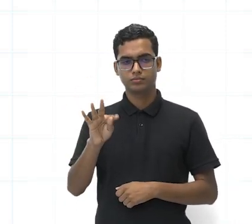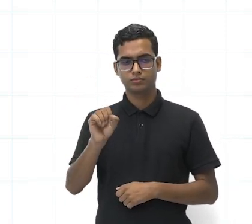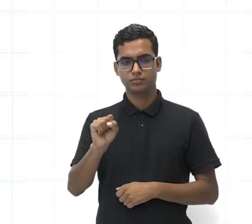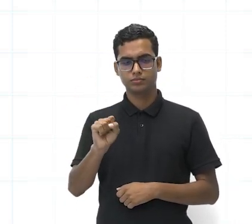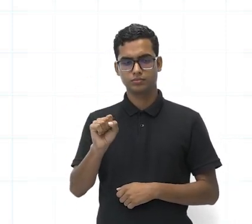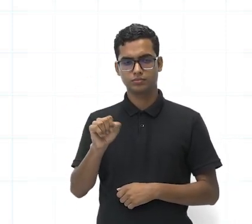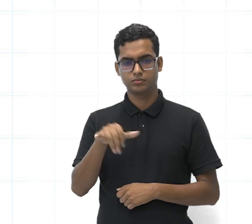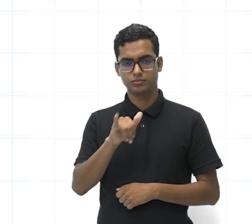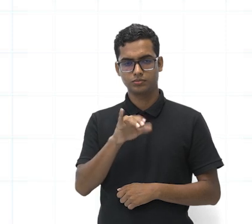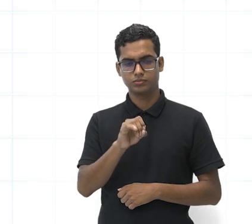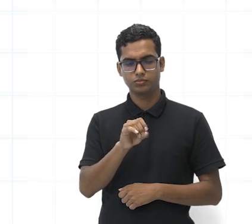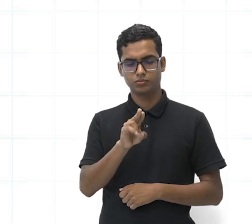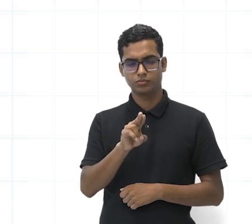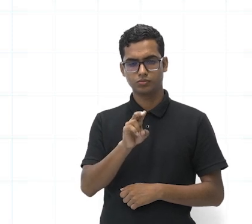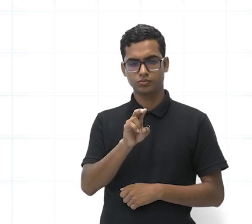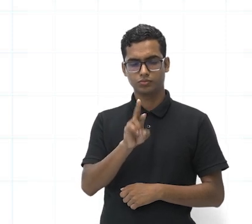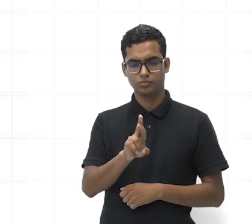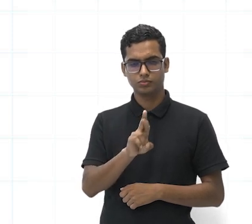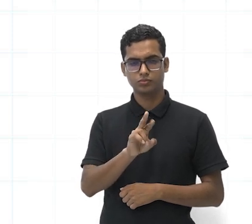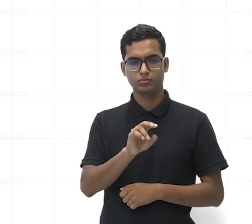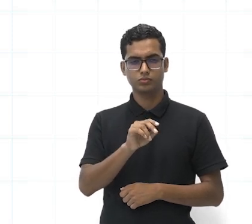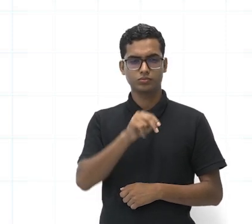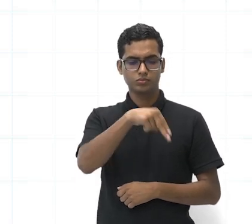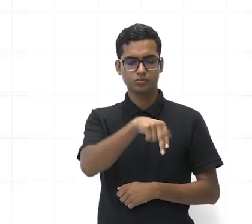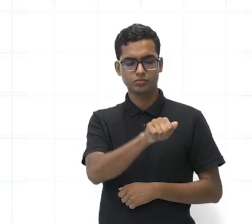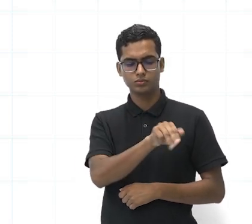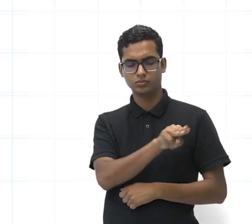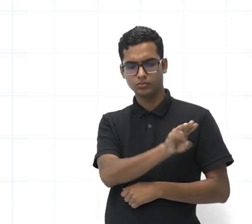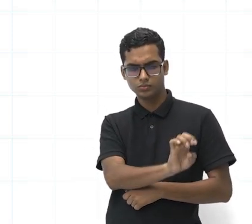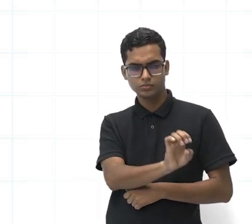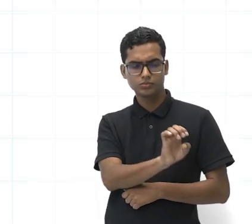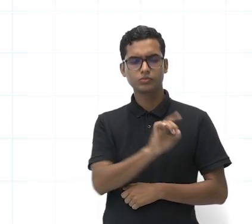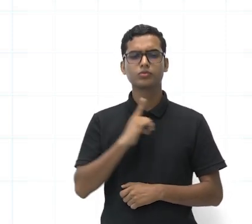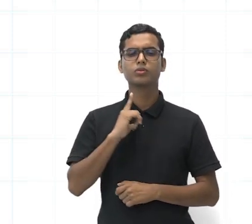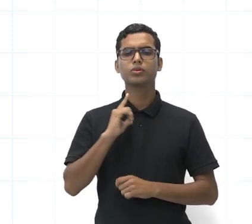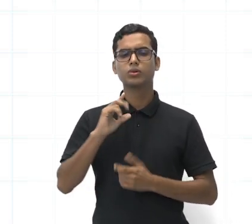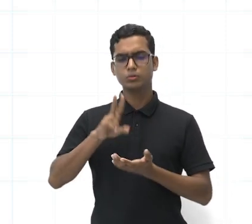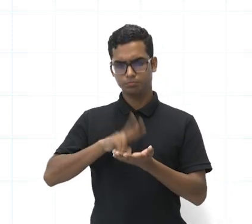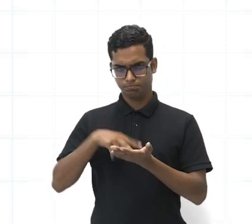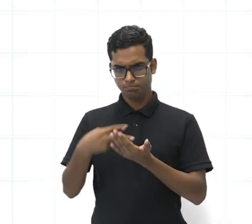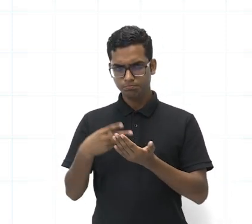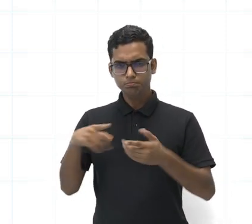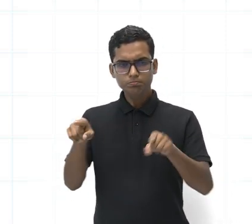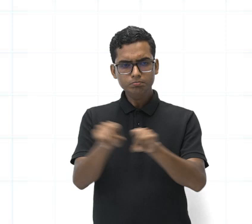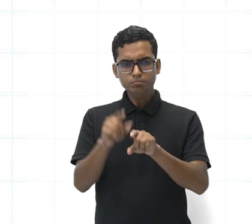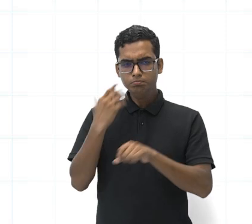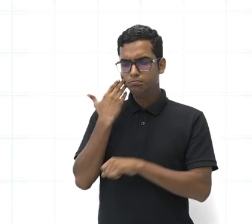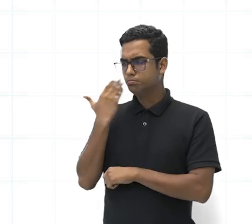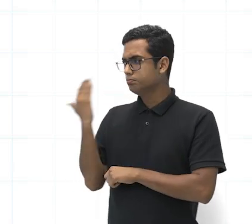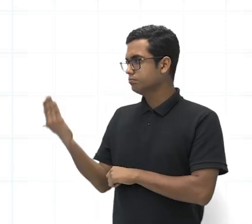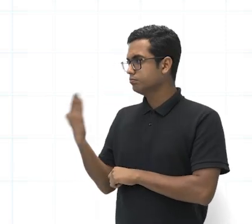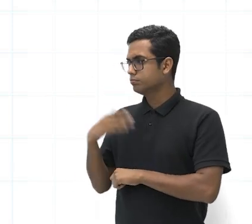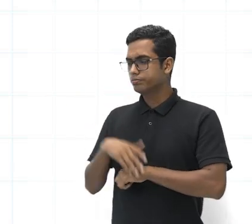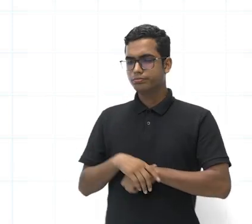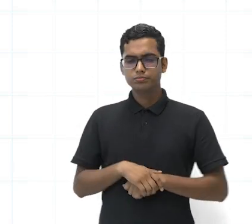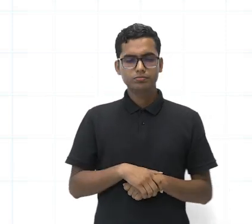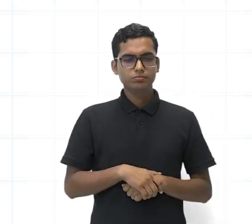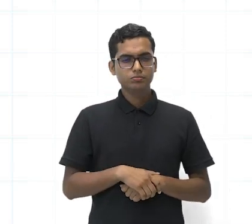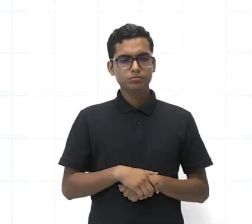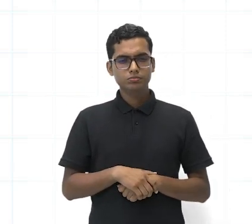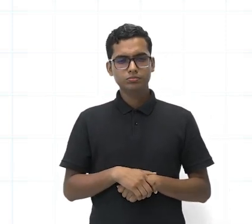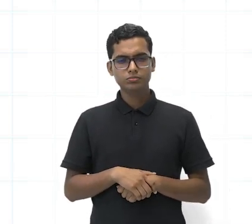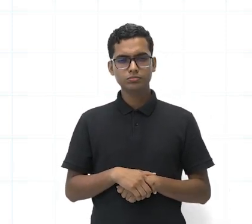What's your name? Qual é o seu nome? Qual o seu nome? A abreviação what, né, nós temos na língua inglesa o uso